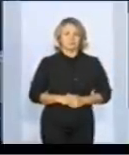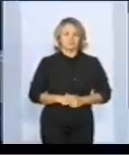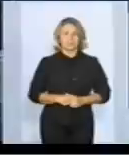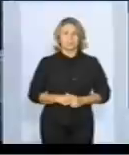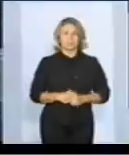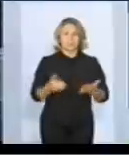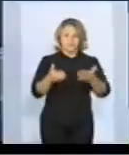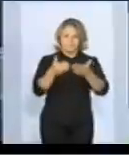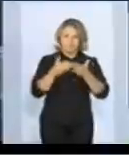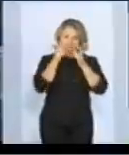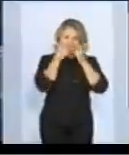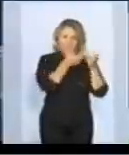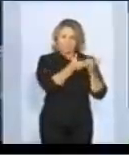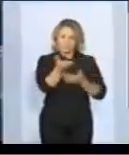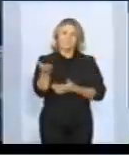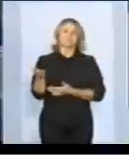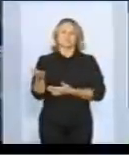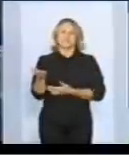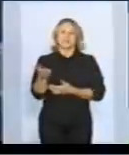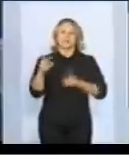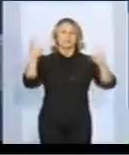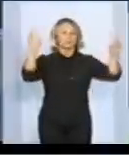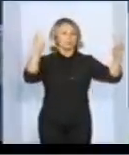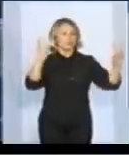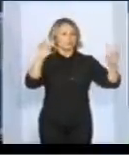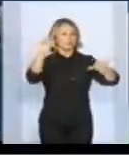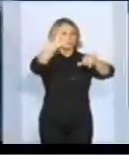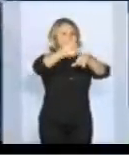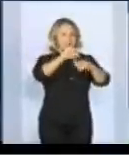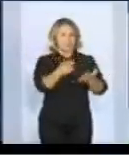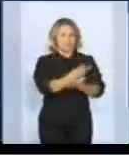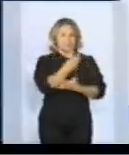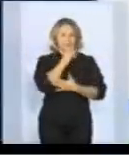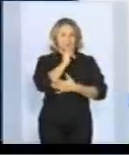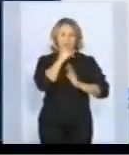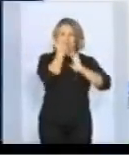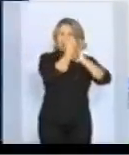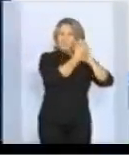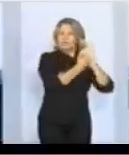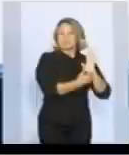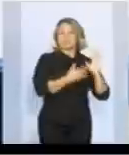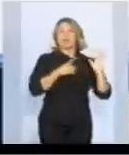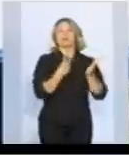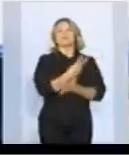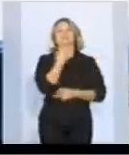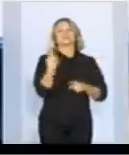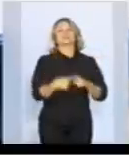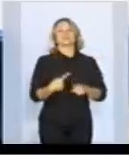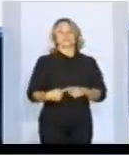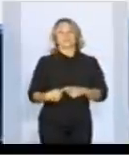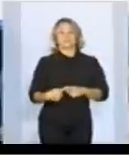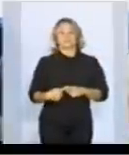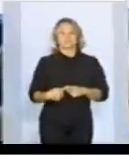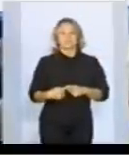Chamo a atenção para uma questão central. A regulação, ela tem uma razão de ser. Qual a